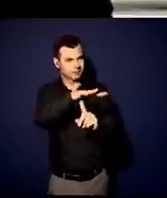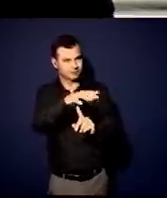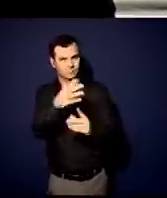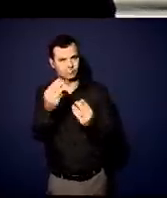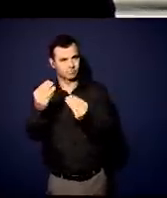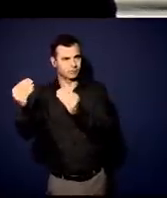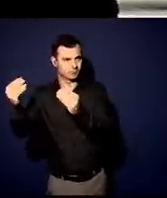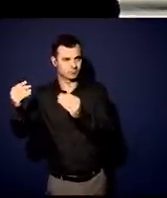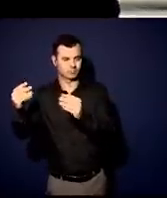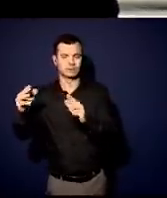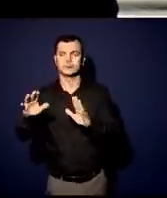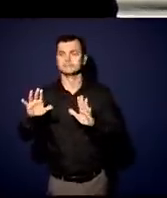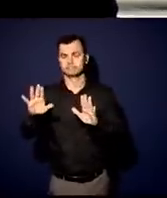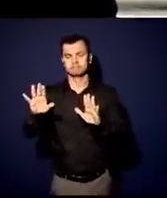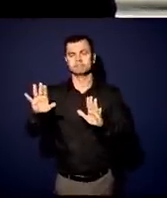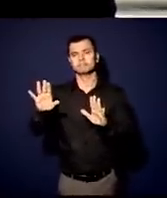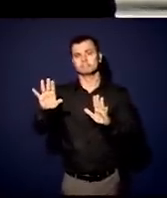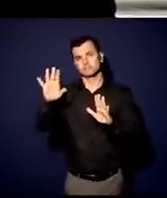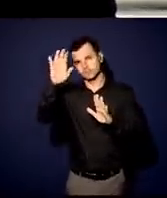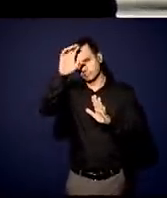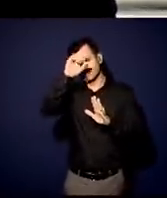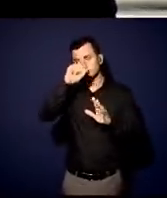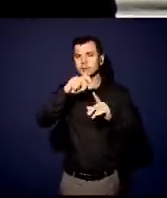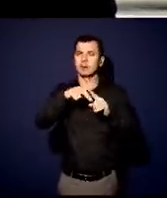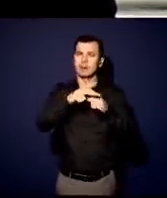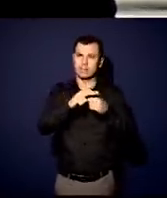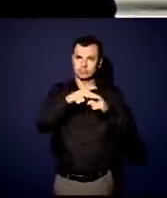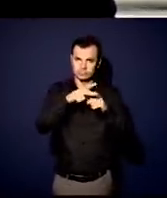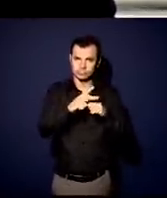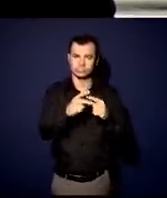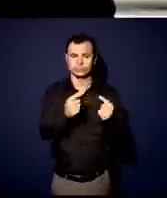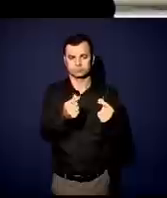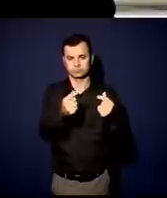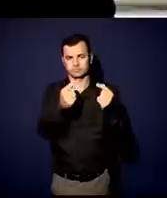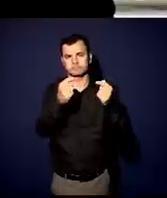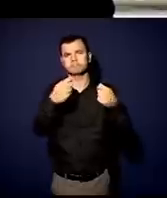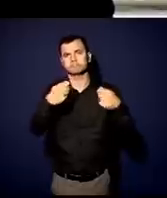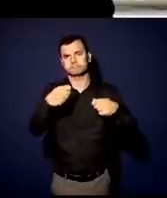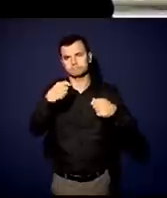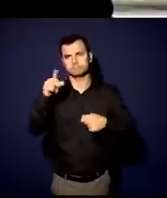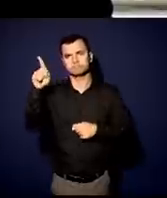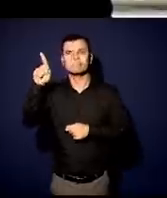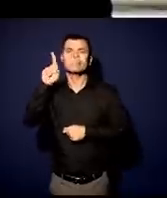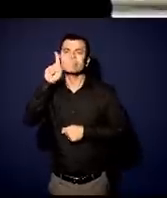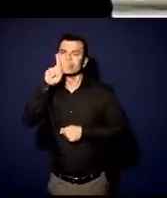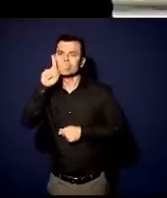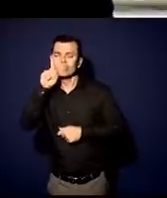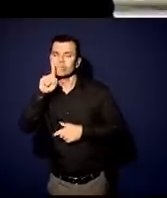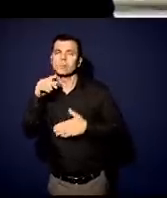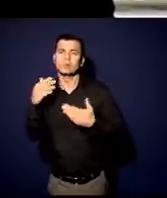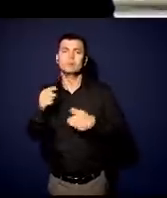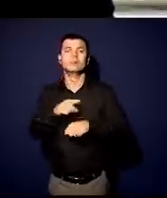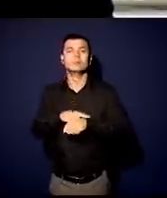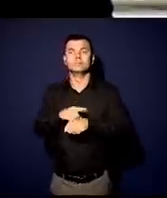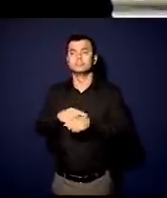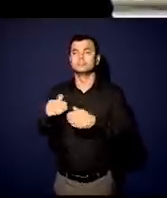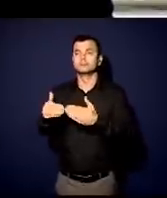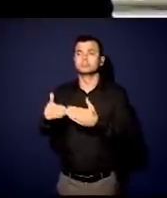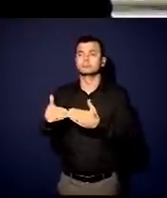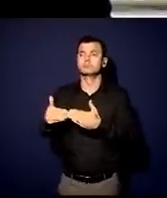aprender que a gente vai precisar de um ajuste uma ótima política monetária Americana ou mais prolongado é essencialmente